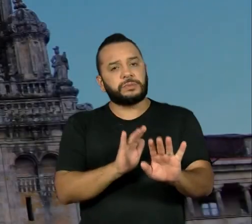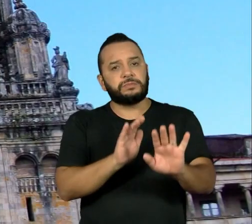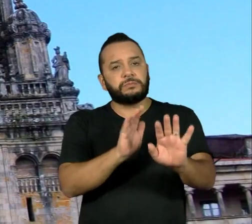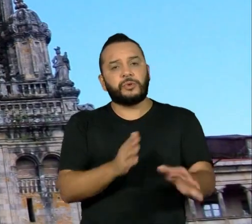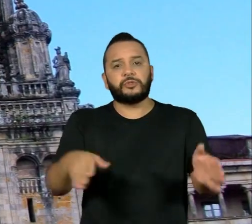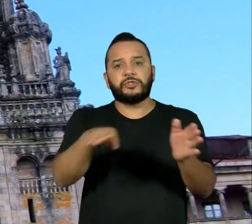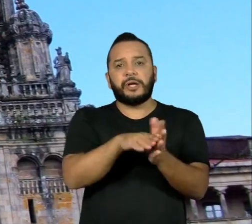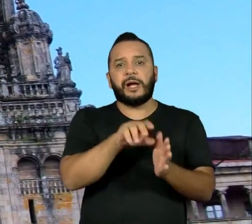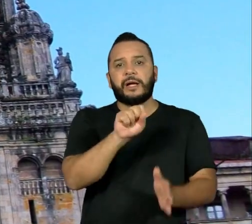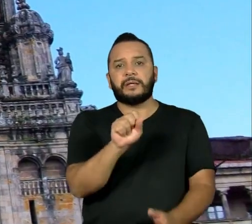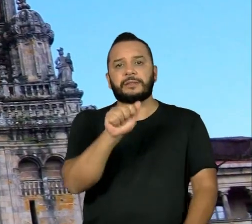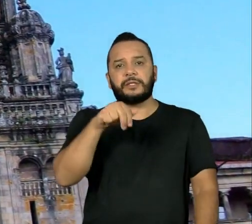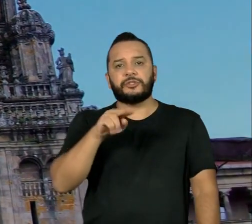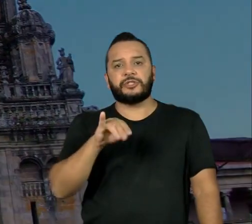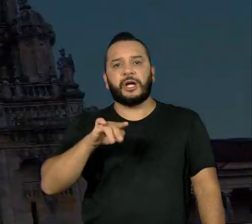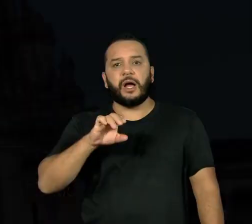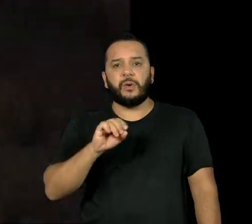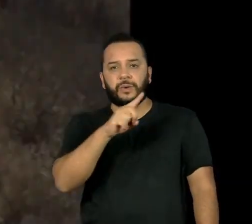Espanha.